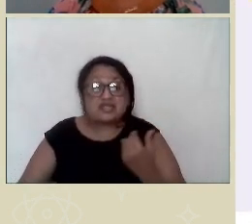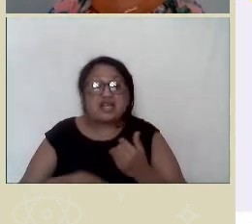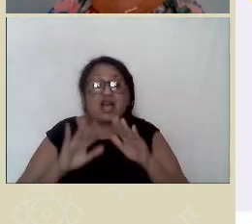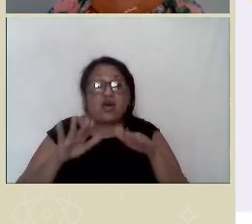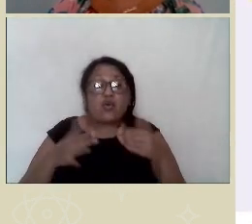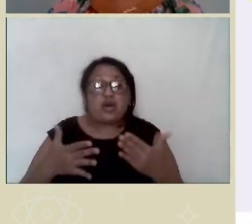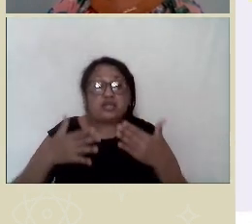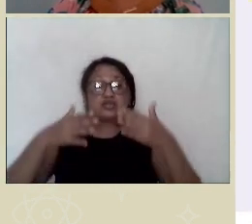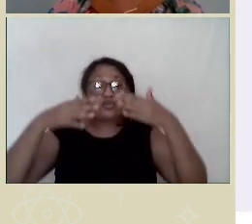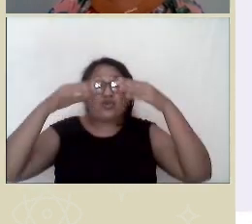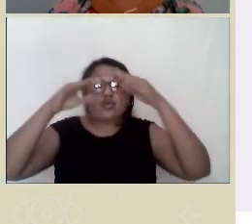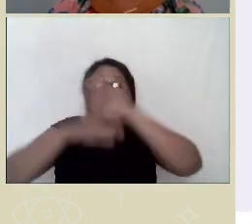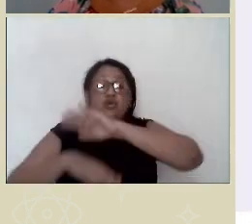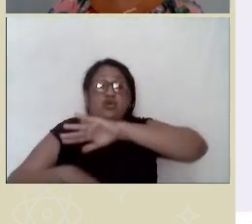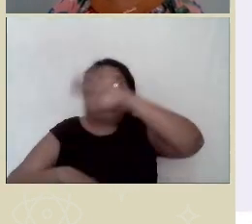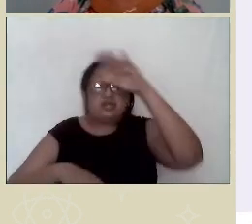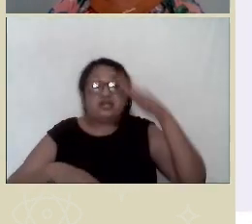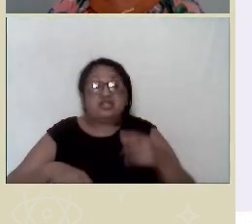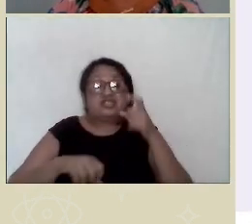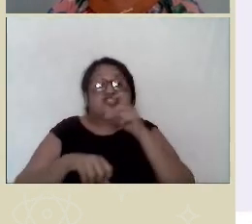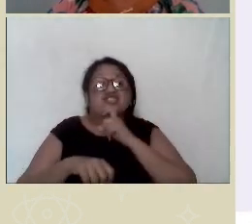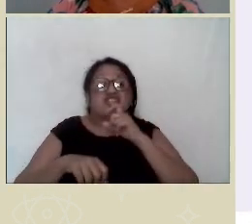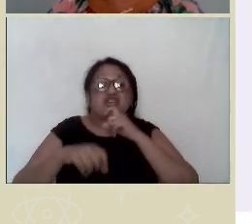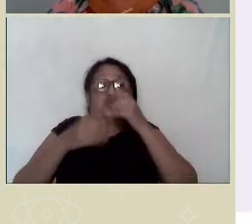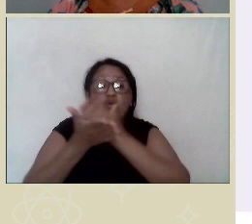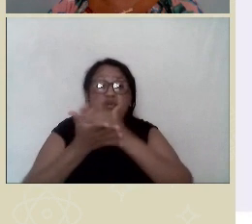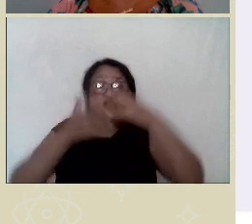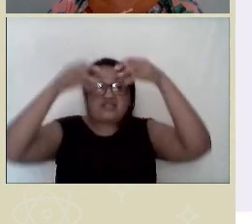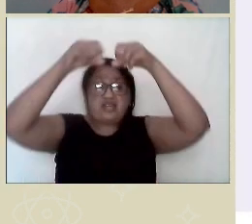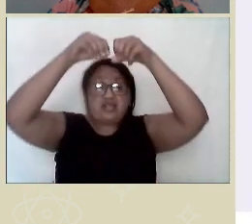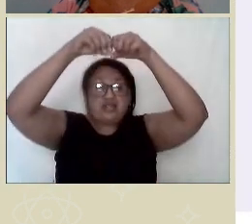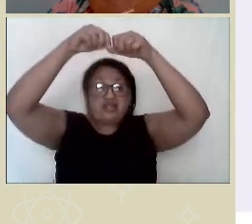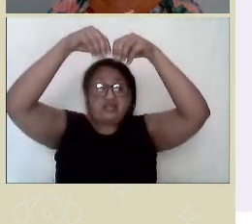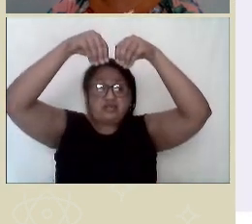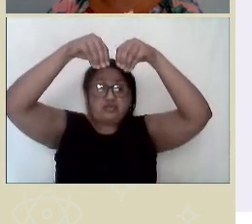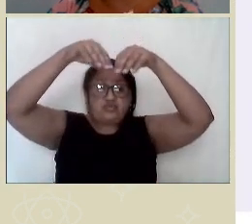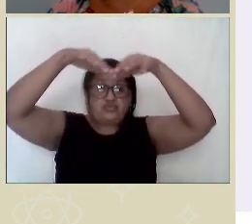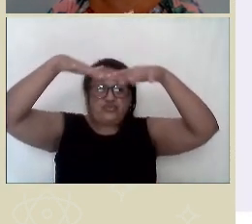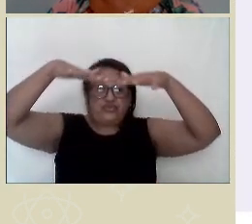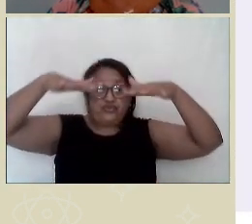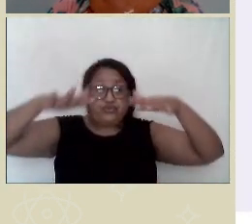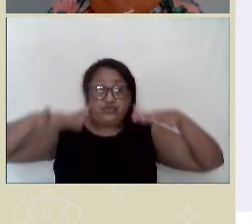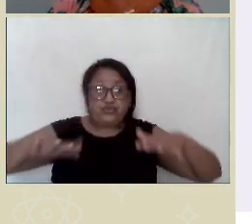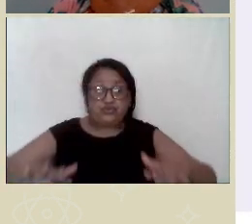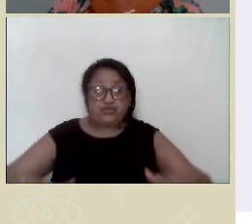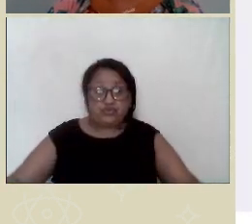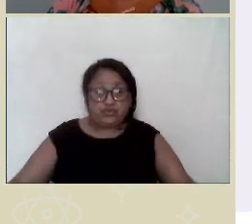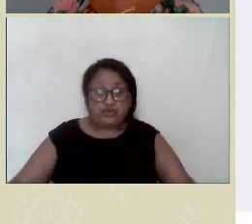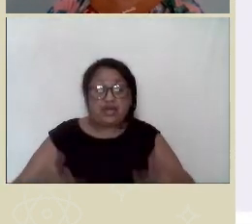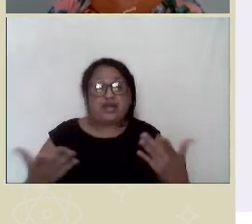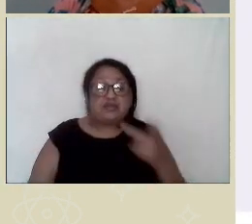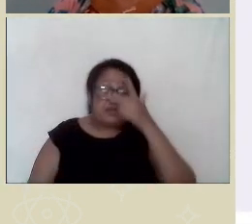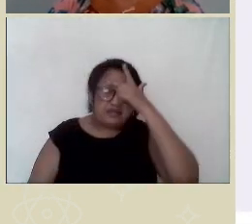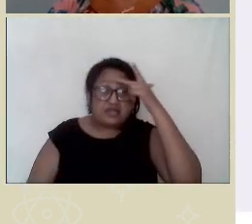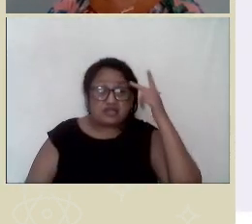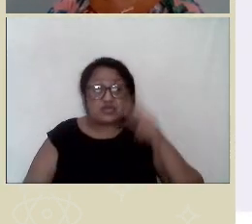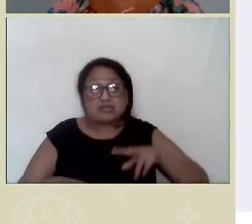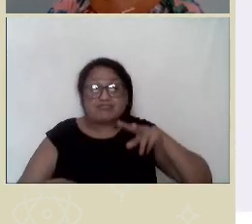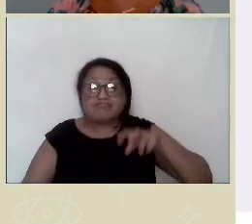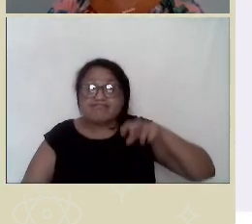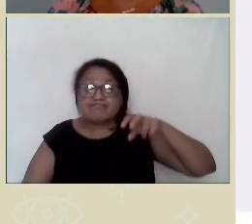4.800 pessoas an escalado o Monte Everest ou seja escalaram o Monte Everest que com uma